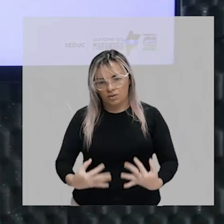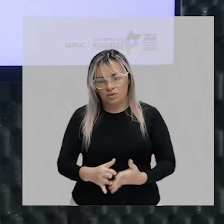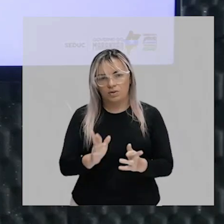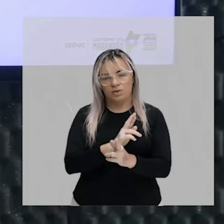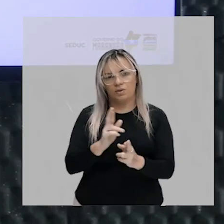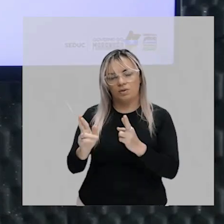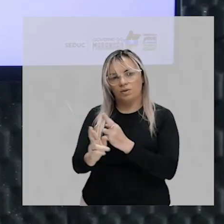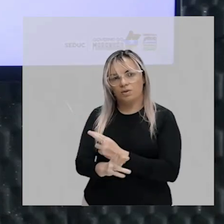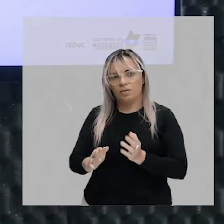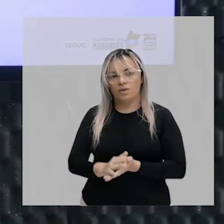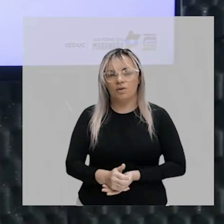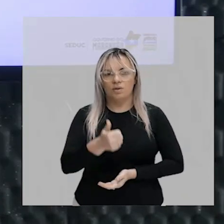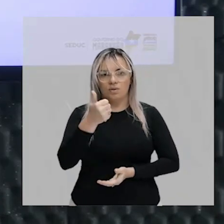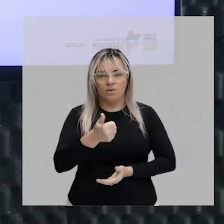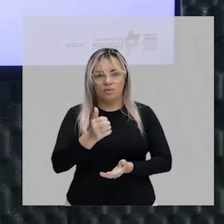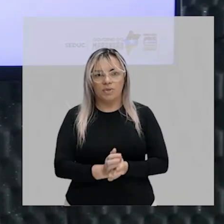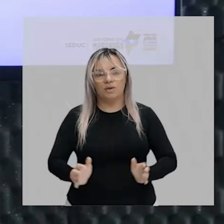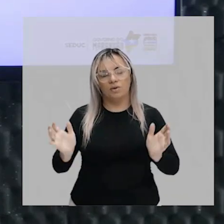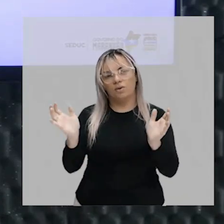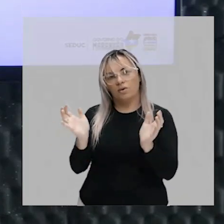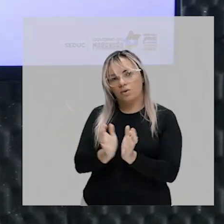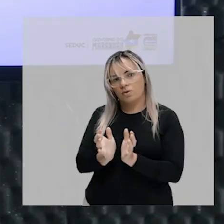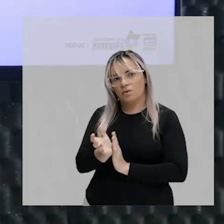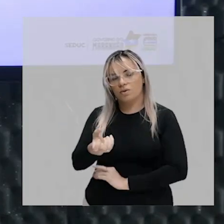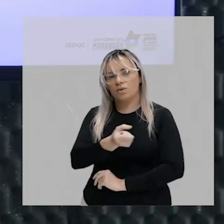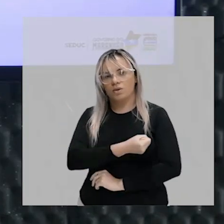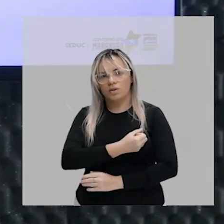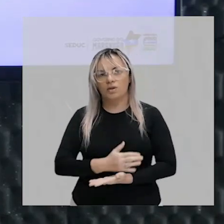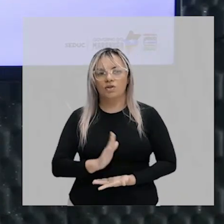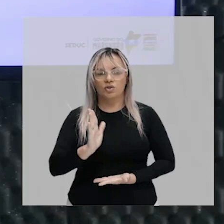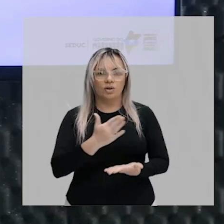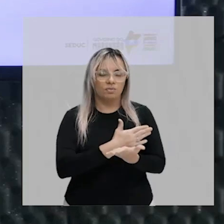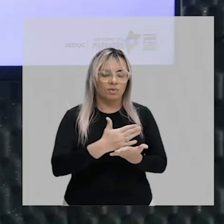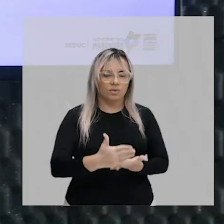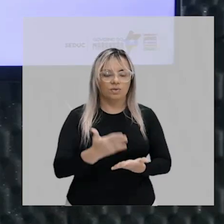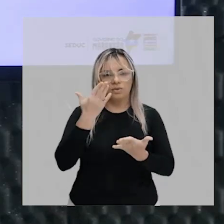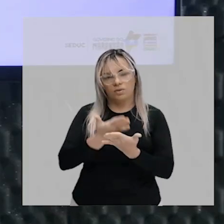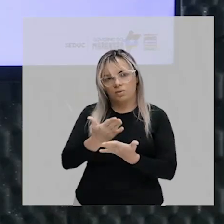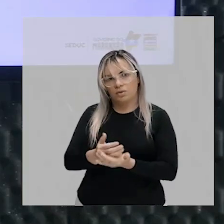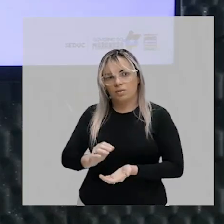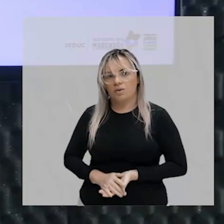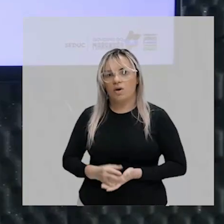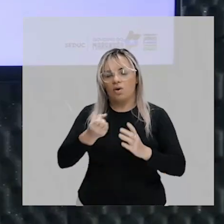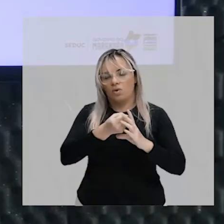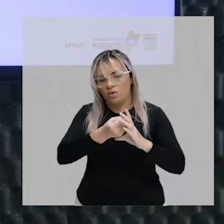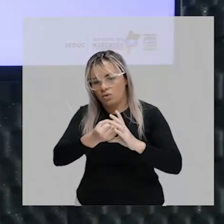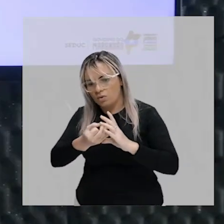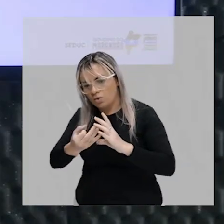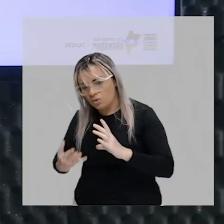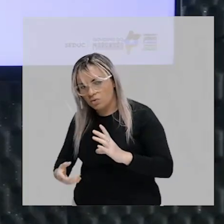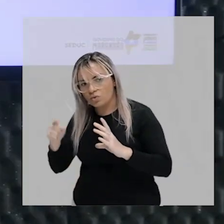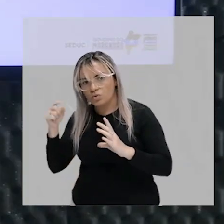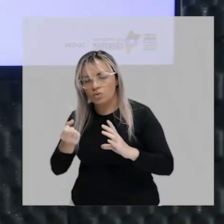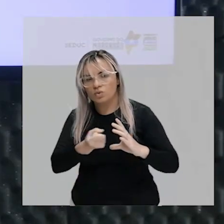o primeiro conjunto numérico que Já começamos o estudo Qual é esse conjunto é o conjunto dos números naturais então